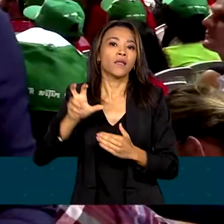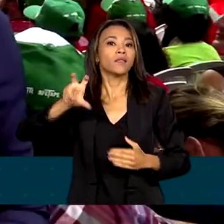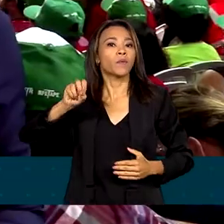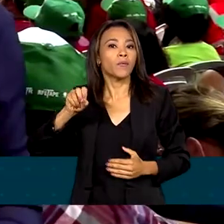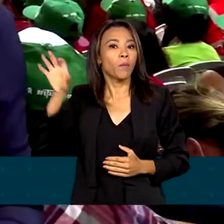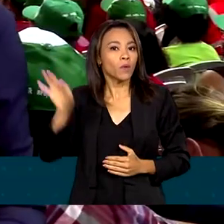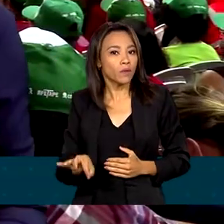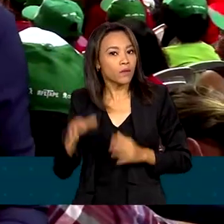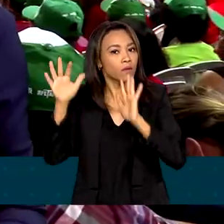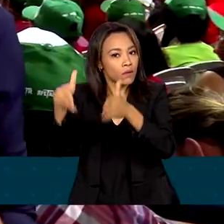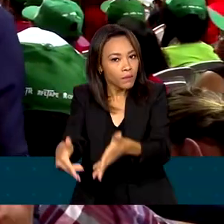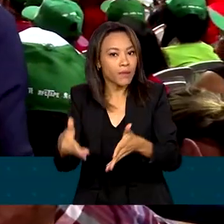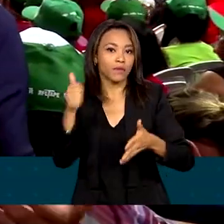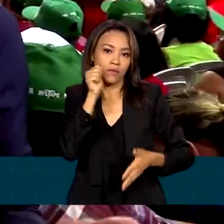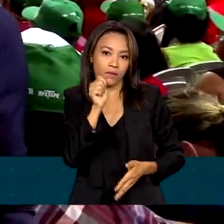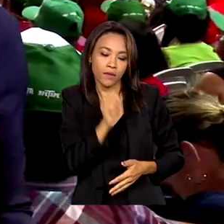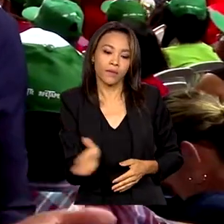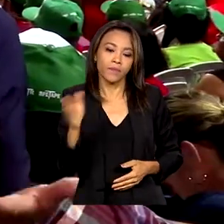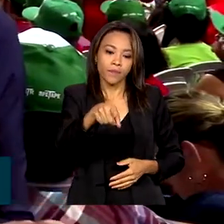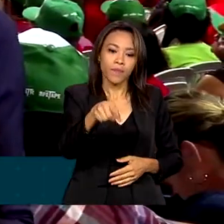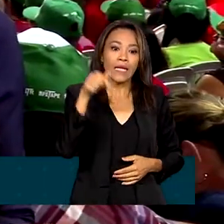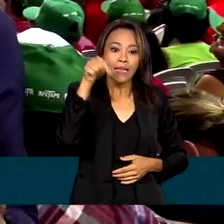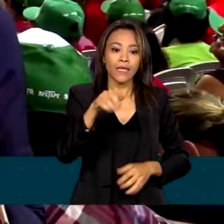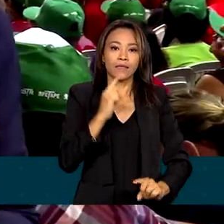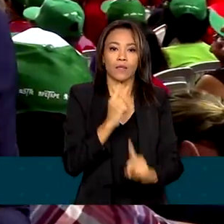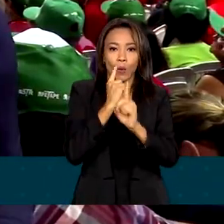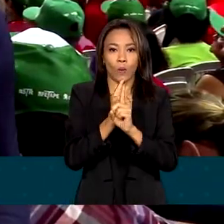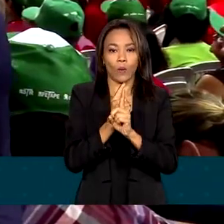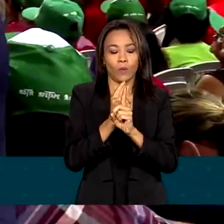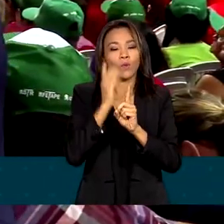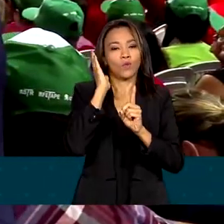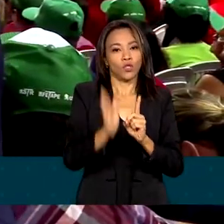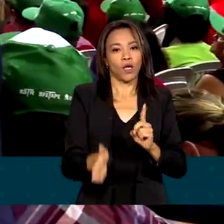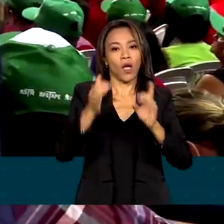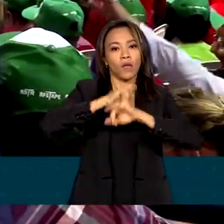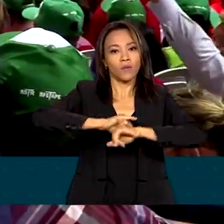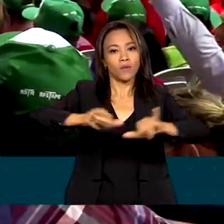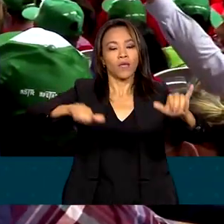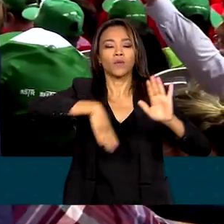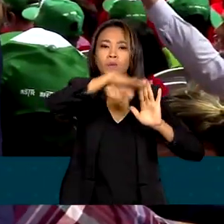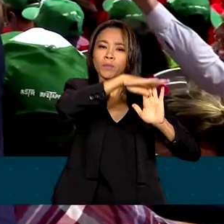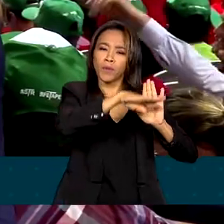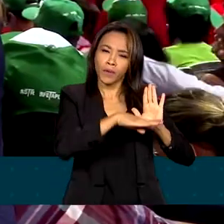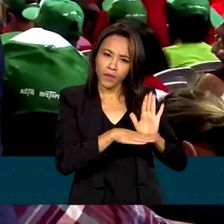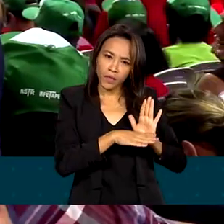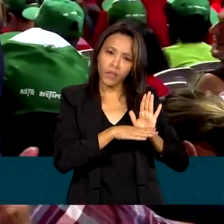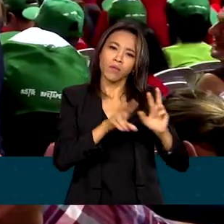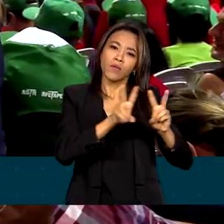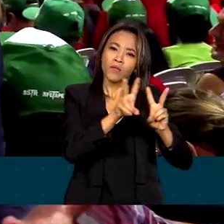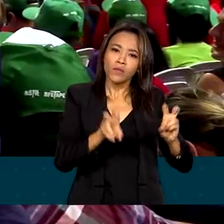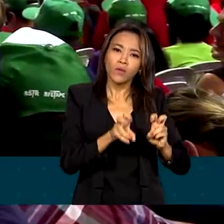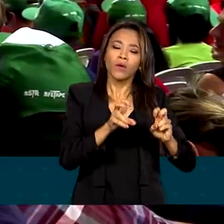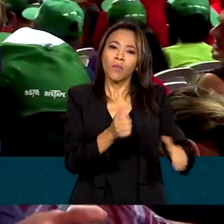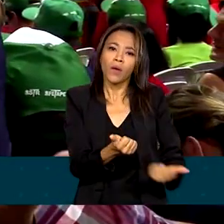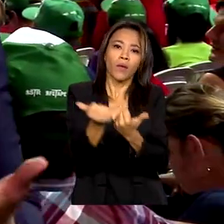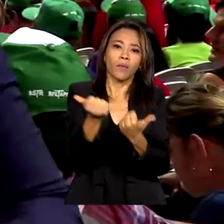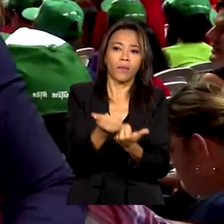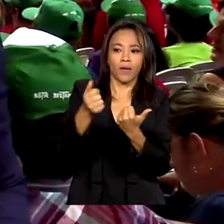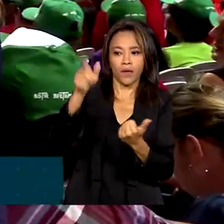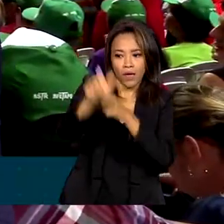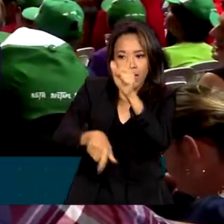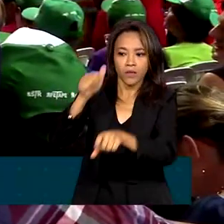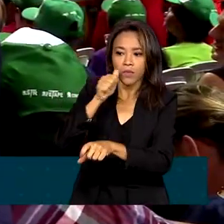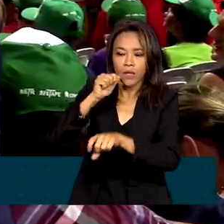50%. Durante o evento, também foi anunciada a criação do Programa de Organização Produtiva e Econômica de Mulheres Rurais